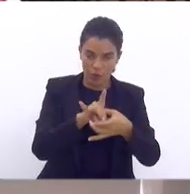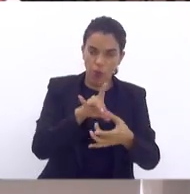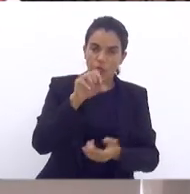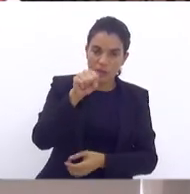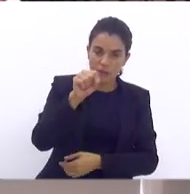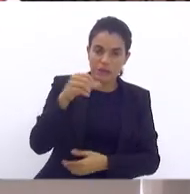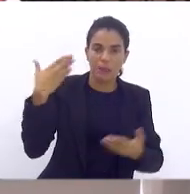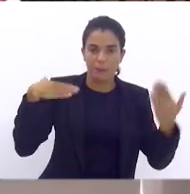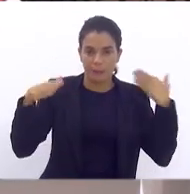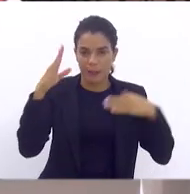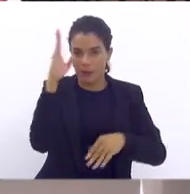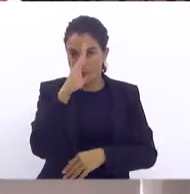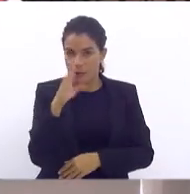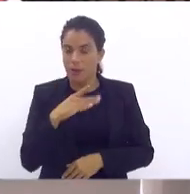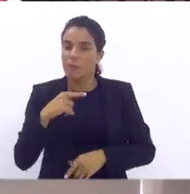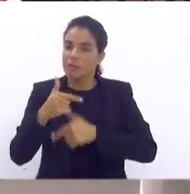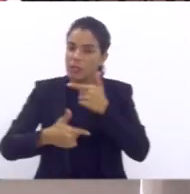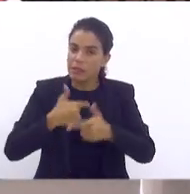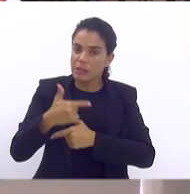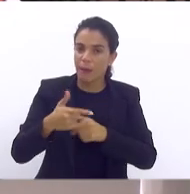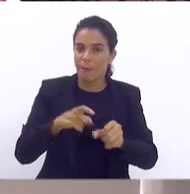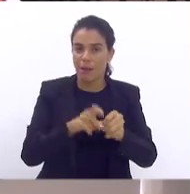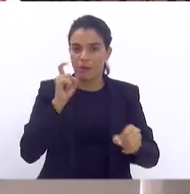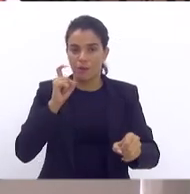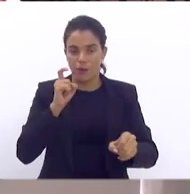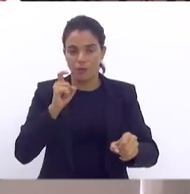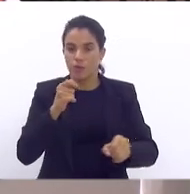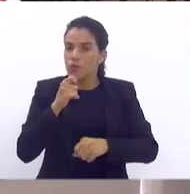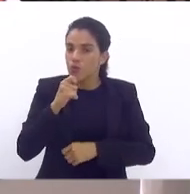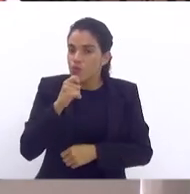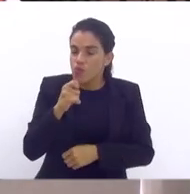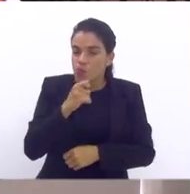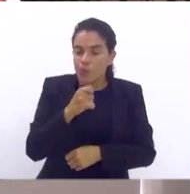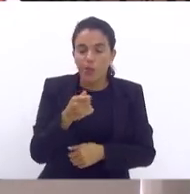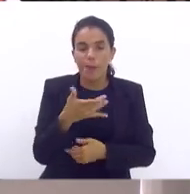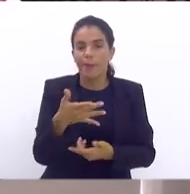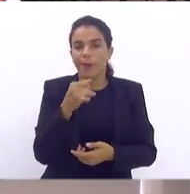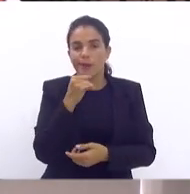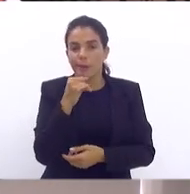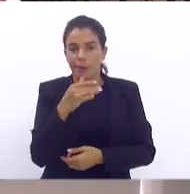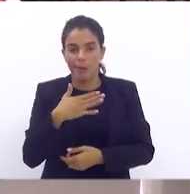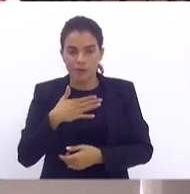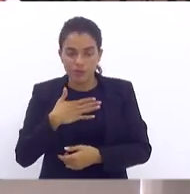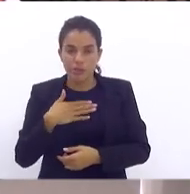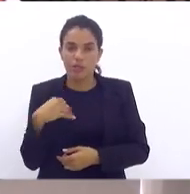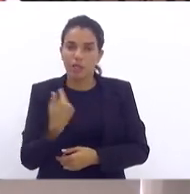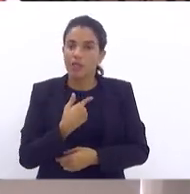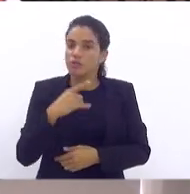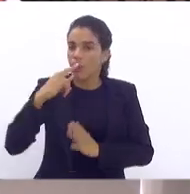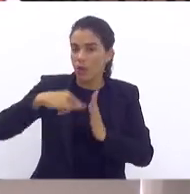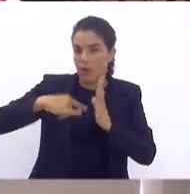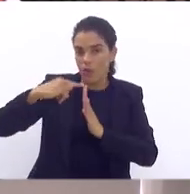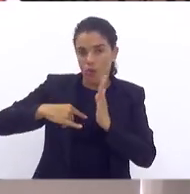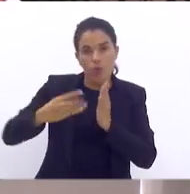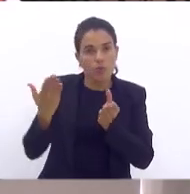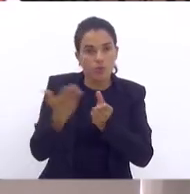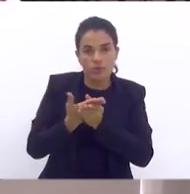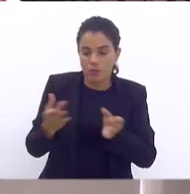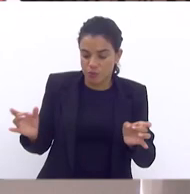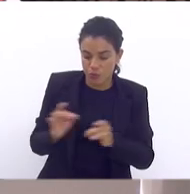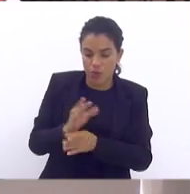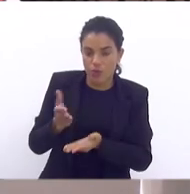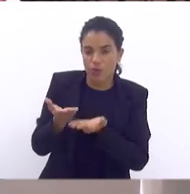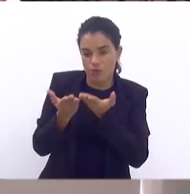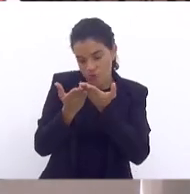Marinha do Brasil, mas ele é autônomo. A gente não tem, para nós chega o inquérito pronto. Para exemplificar